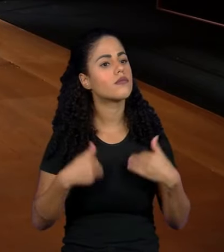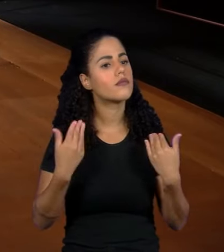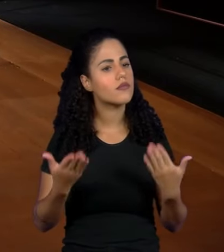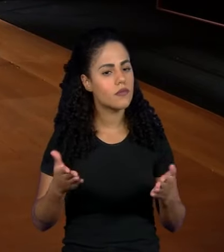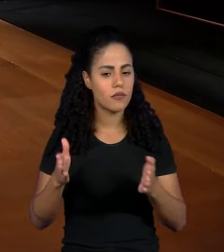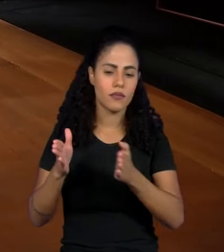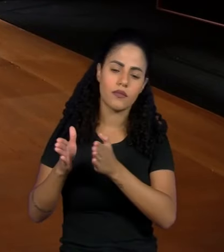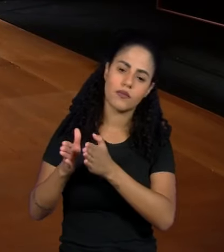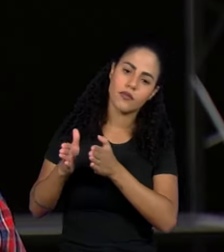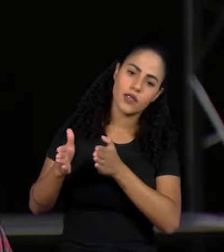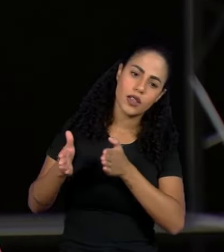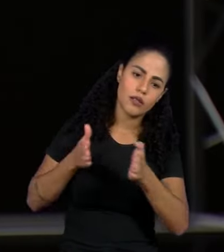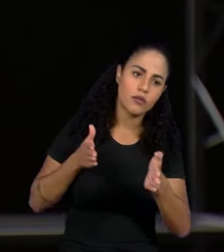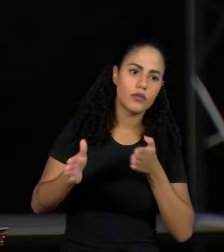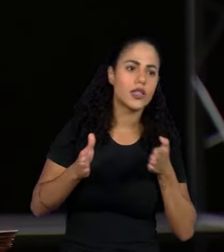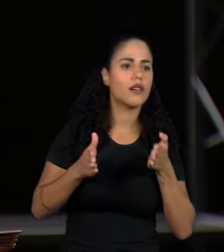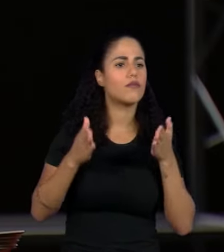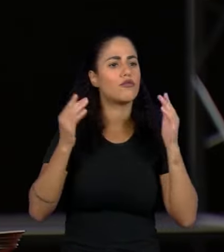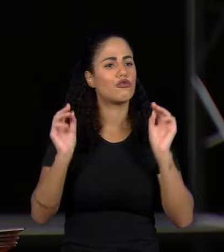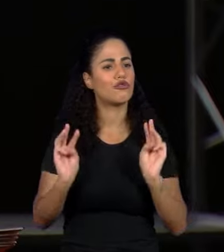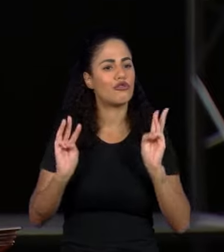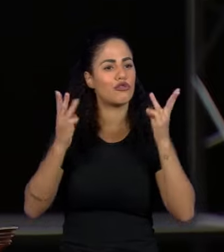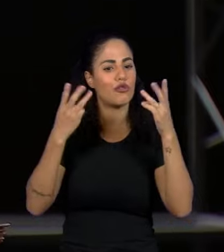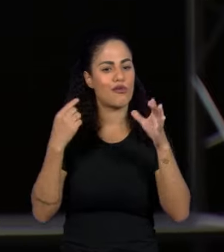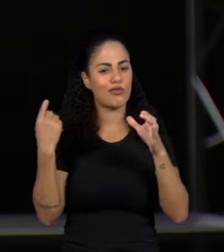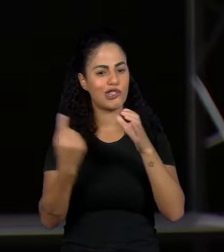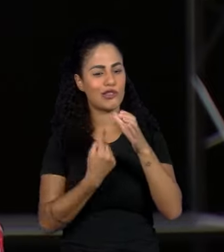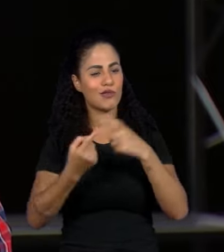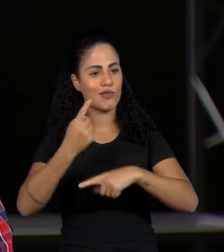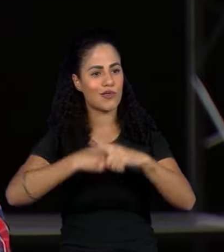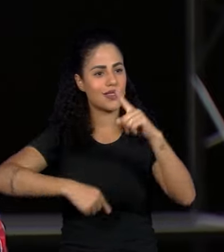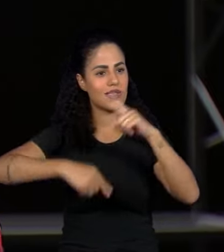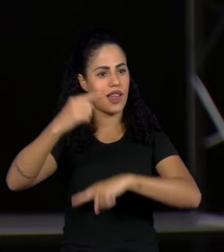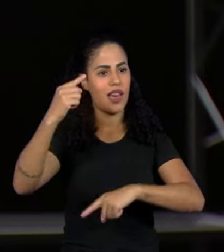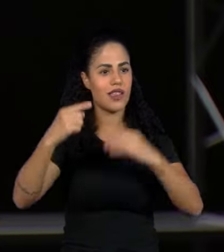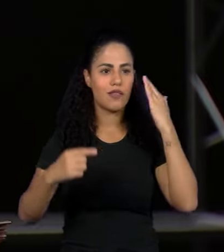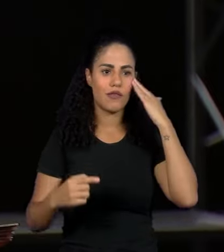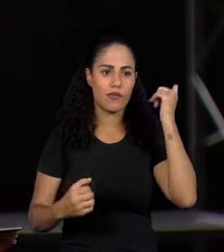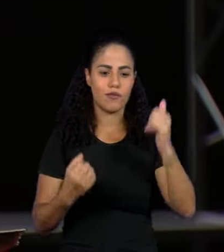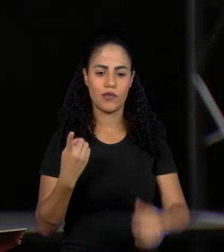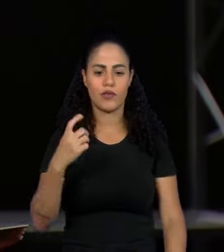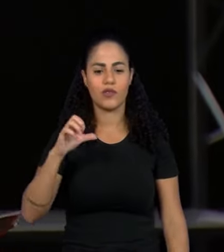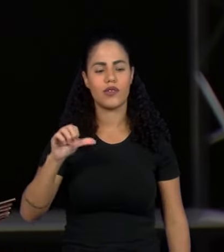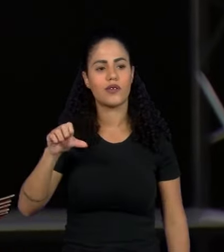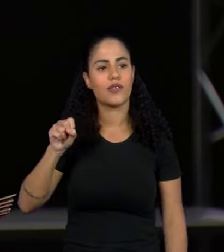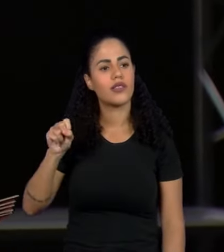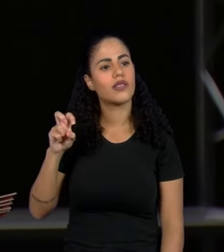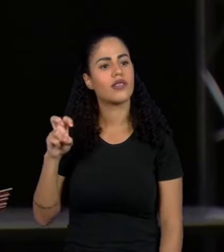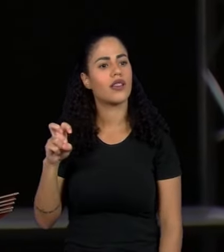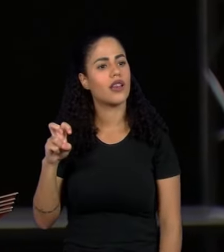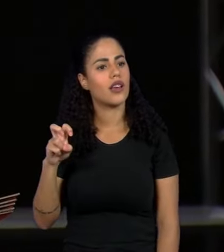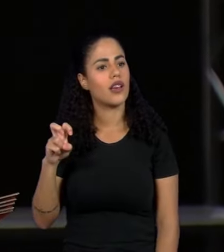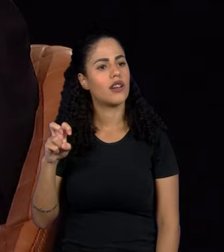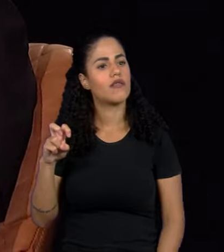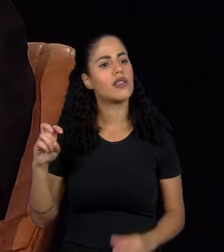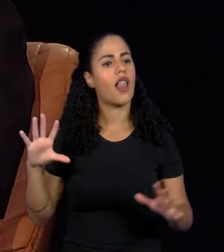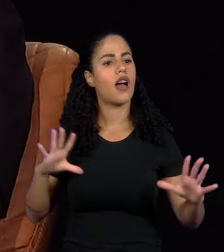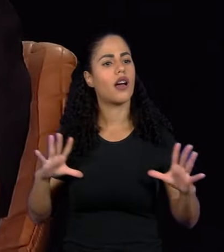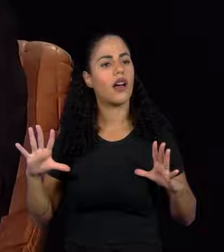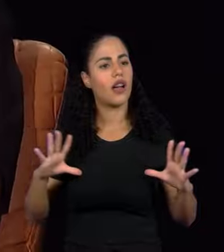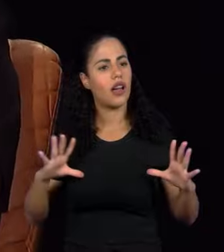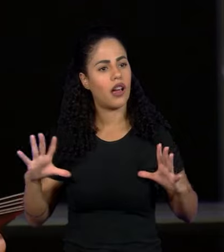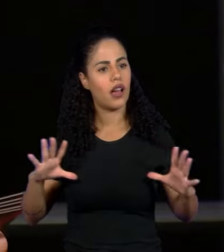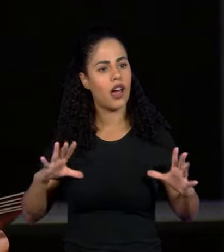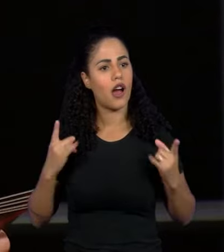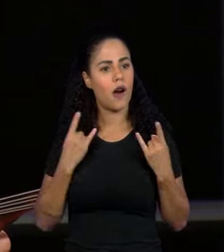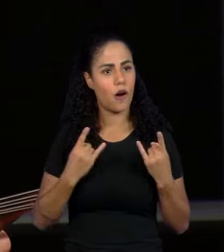grandes shows, tal, disco de sucesso, televisão, esse negócio todo. Em 85, vocês vão participar do Hollywood Rock. Sim. Aí